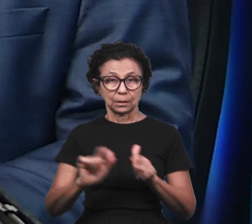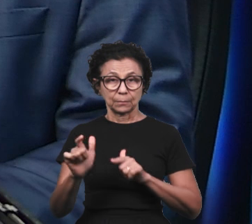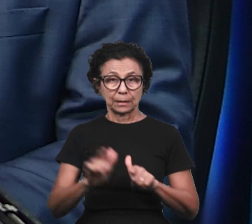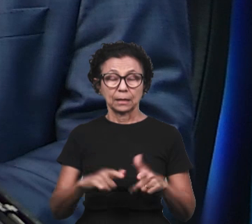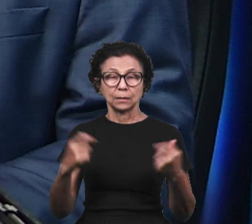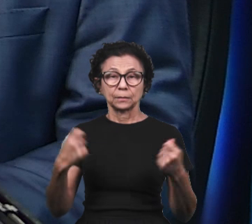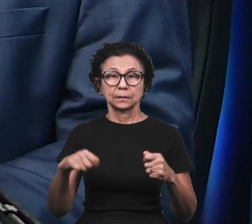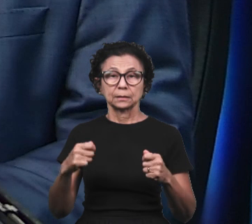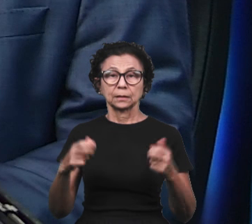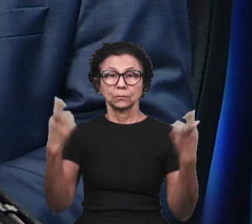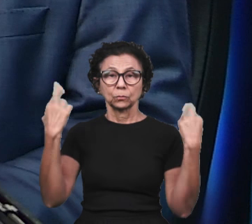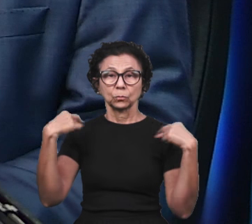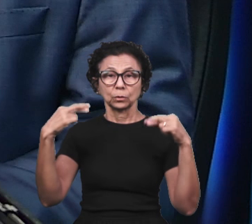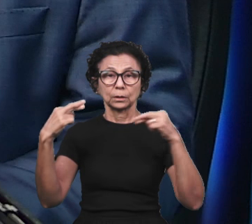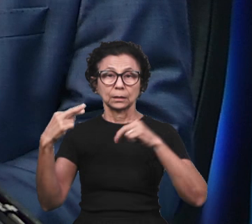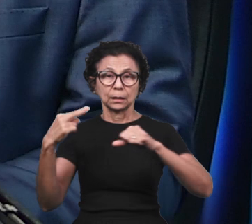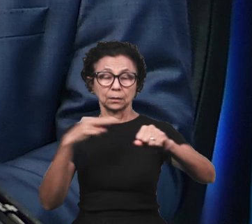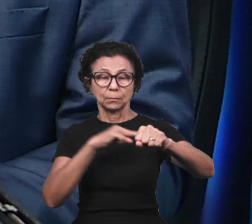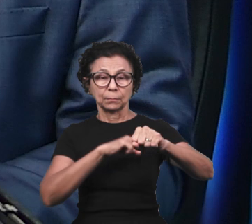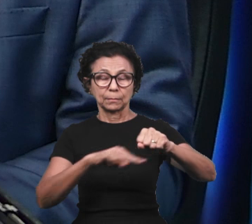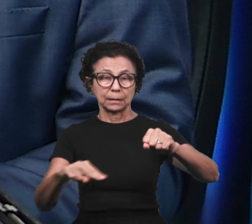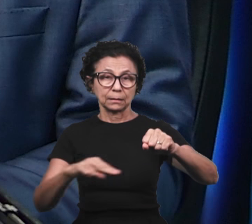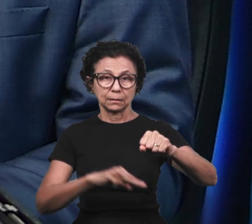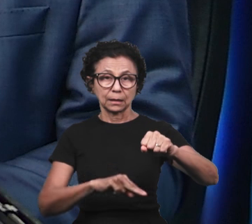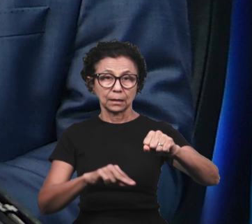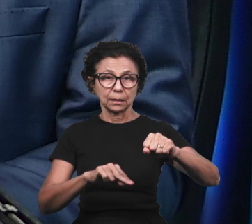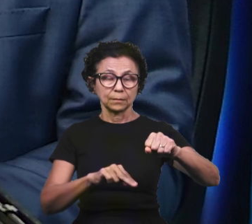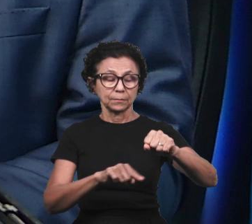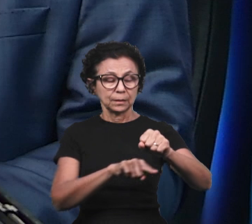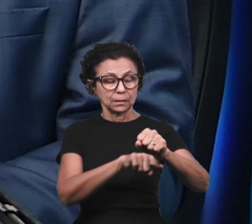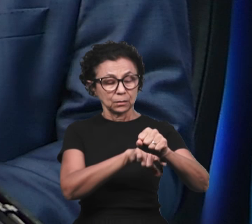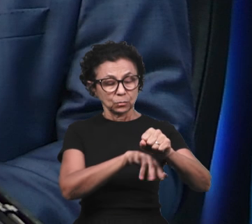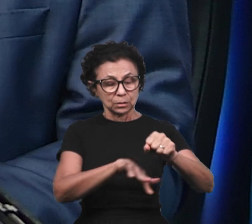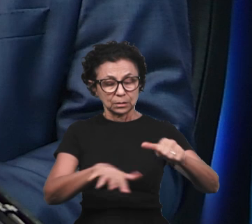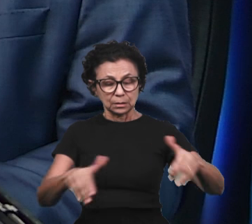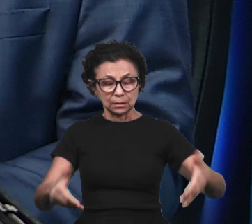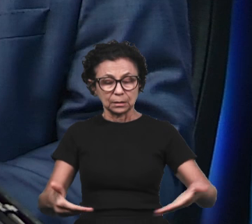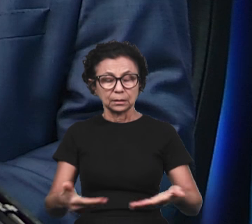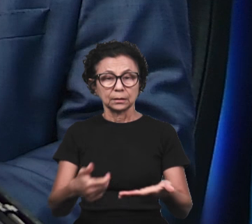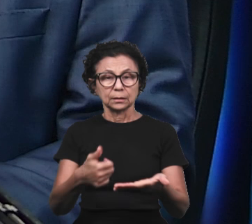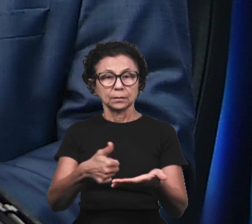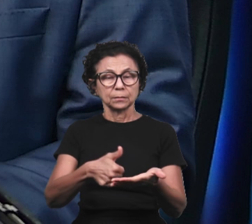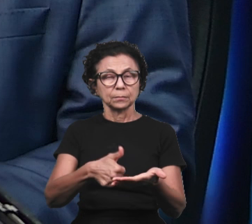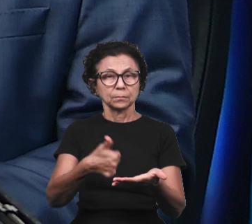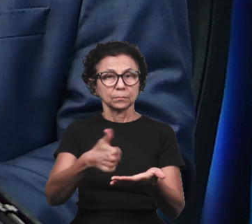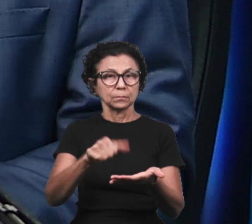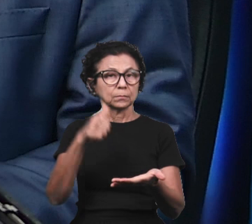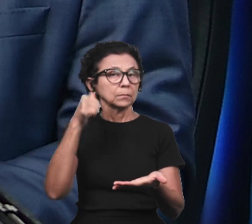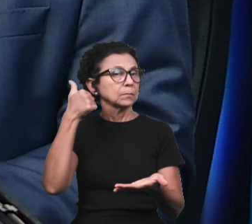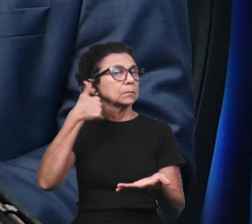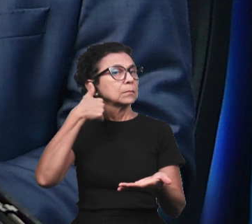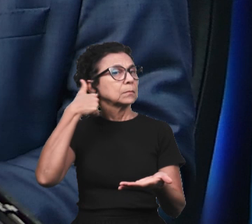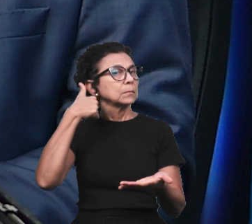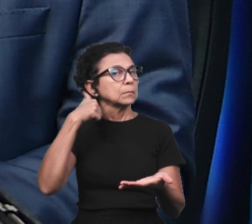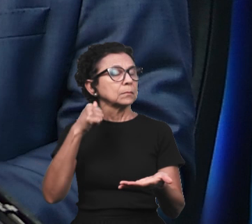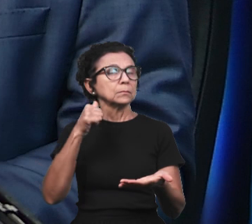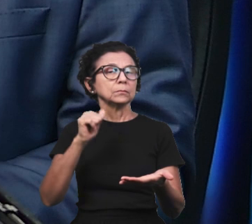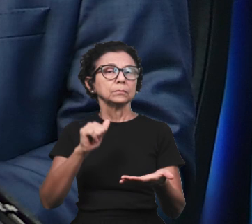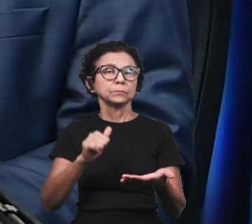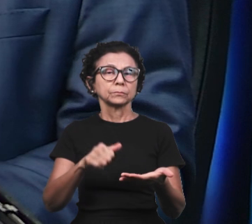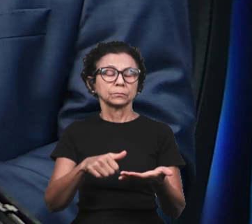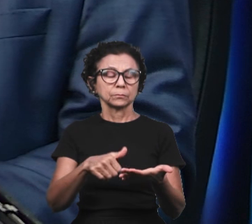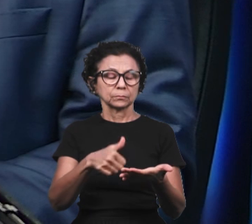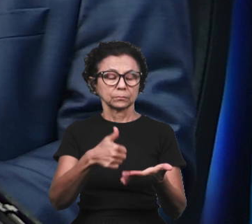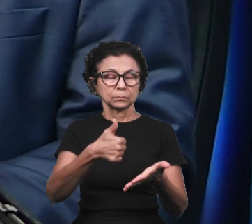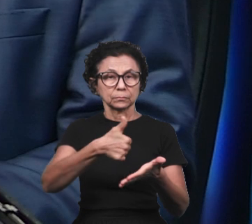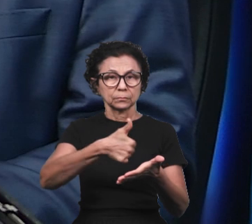na ponta do polegar da mão direita e na ponta do polegar do pé direito. Então isso